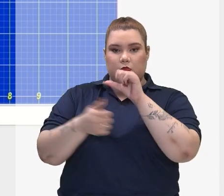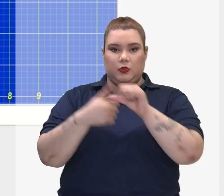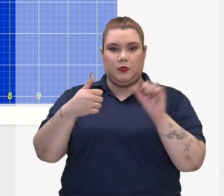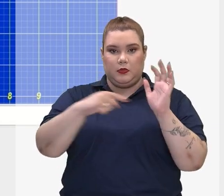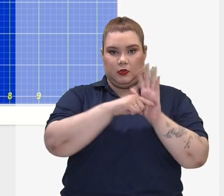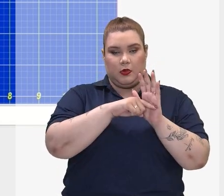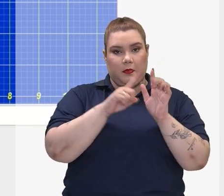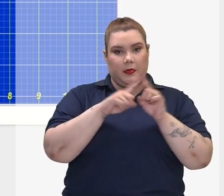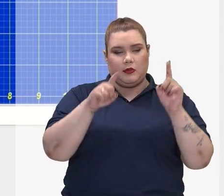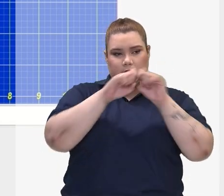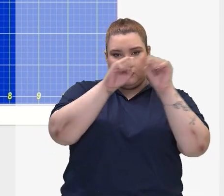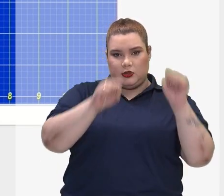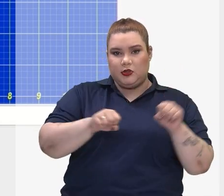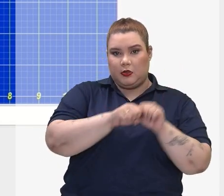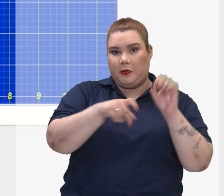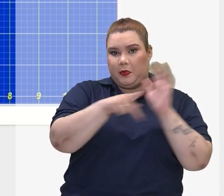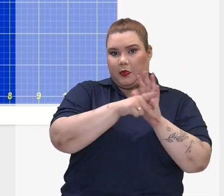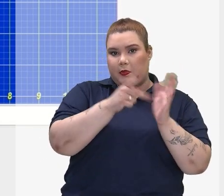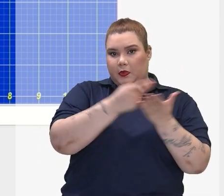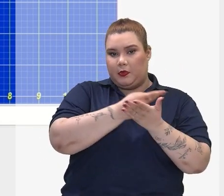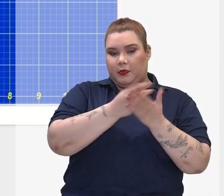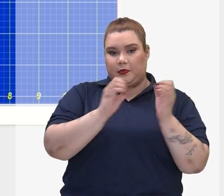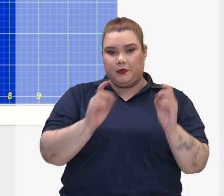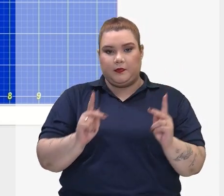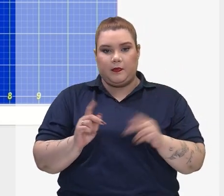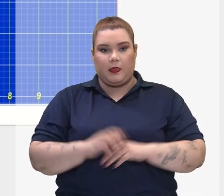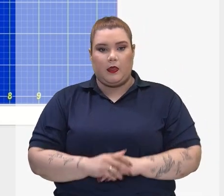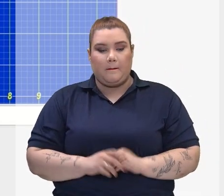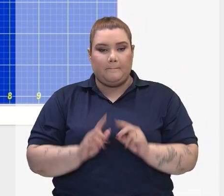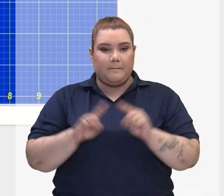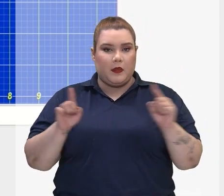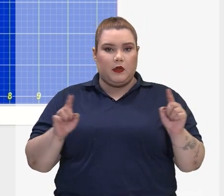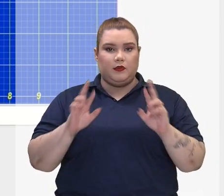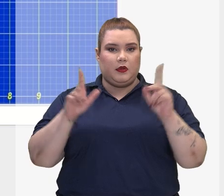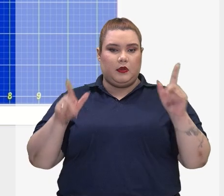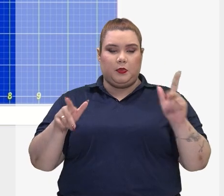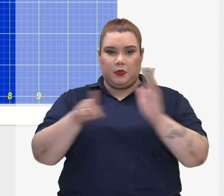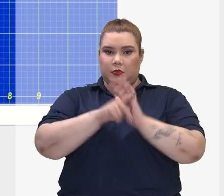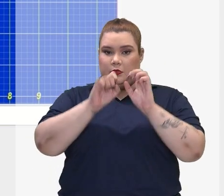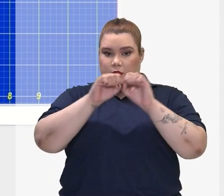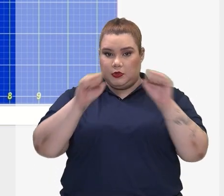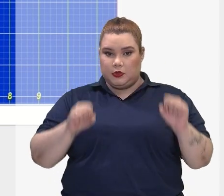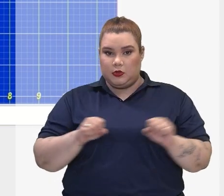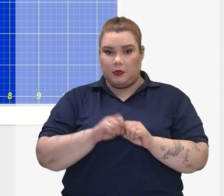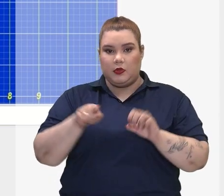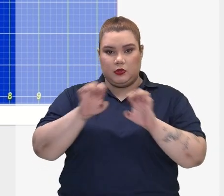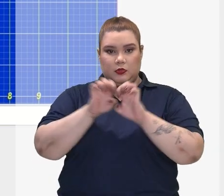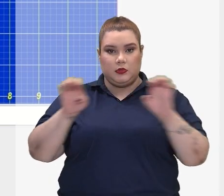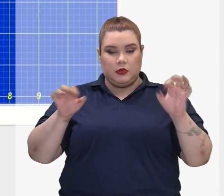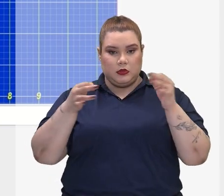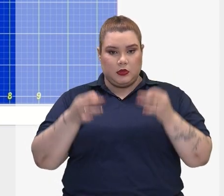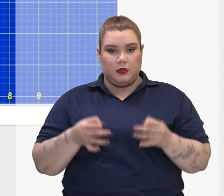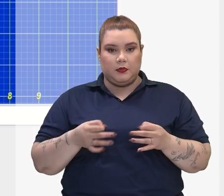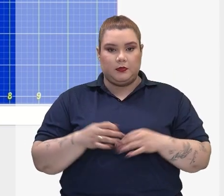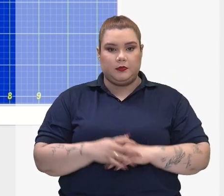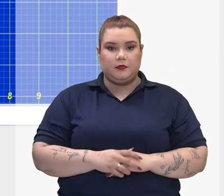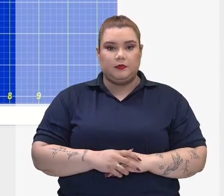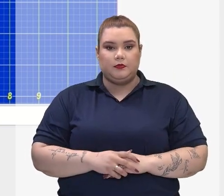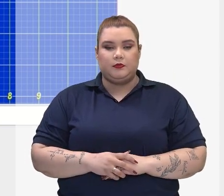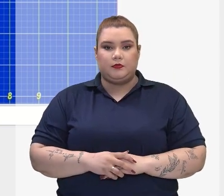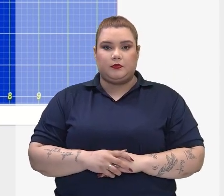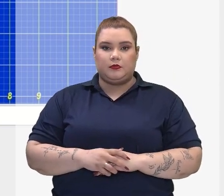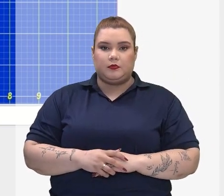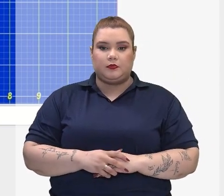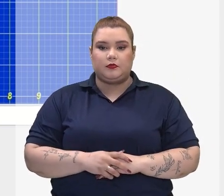Muito bem, fora essa diferença aí, questão, né, de software, né? A expressão é essa daqui. Muito